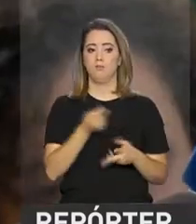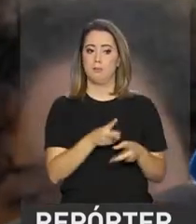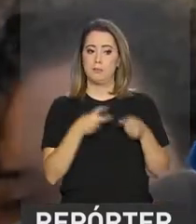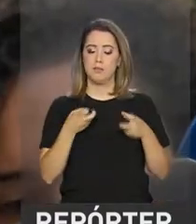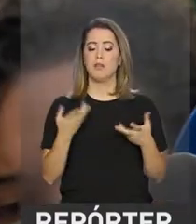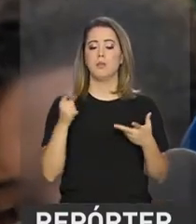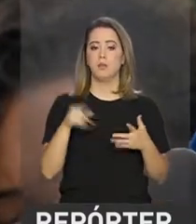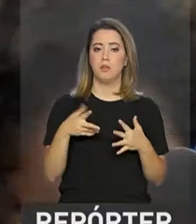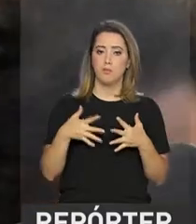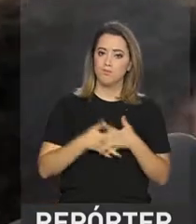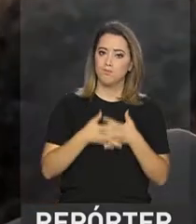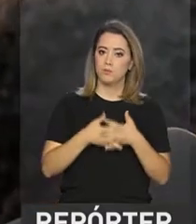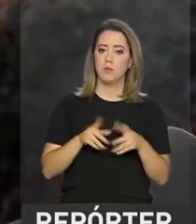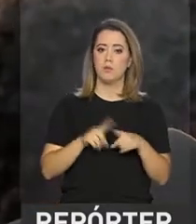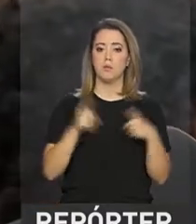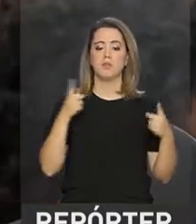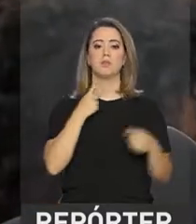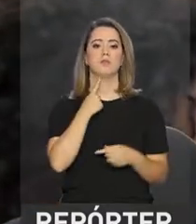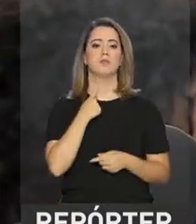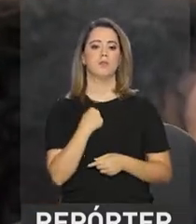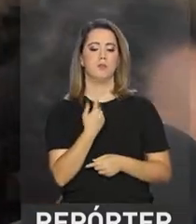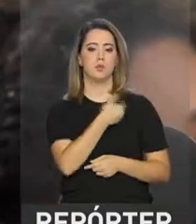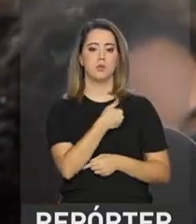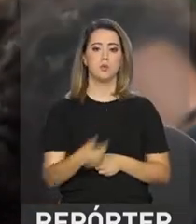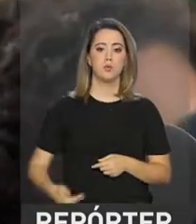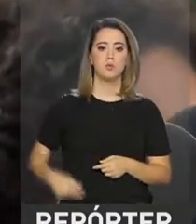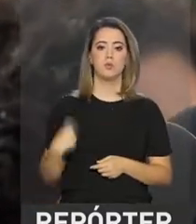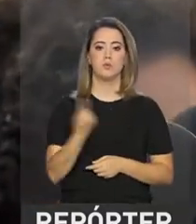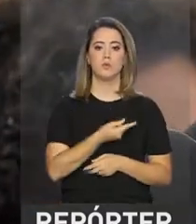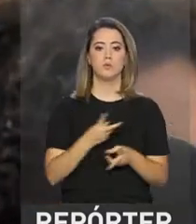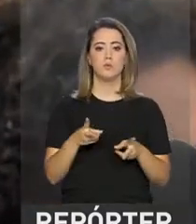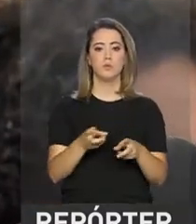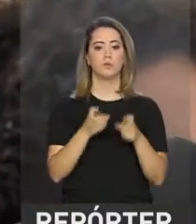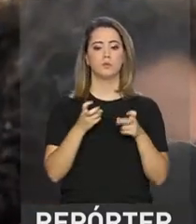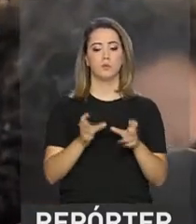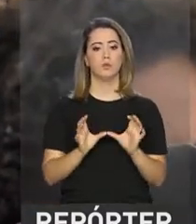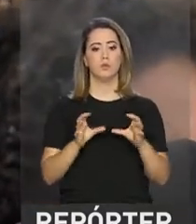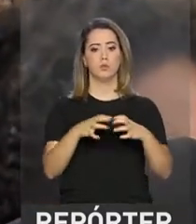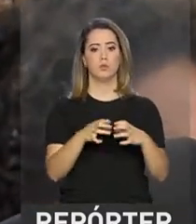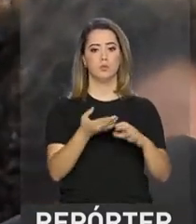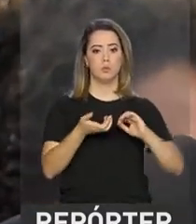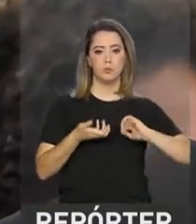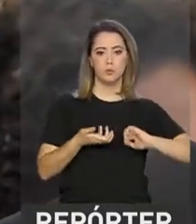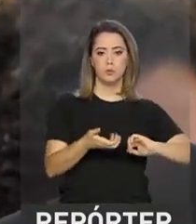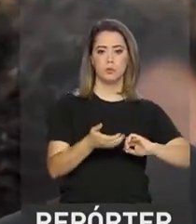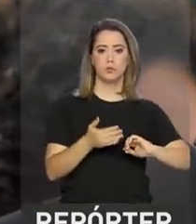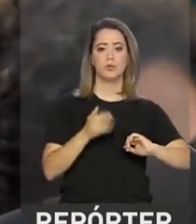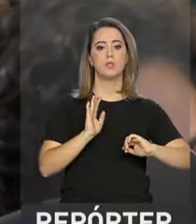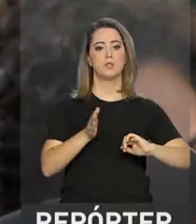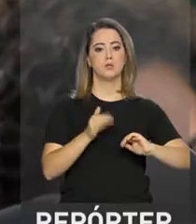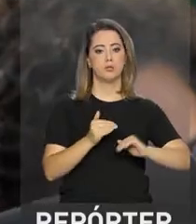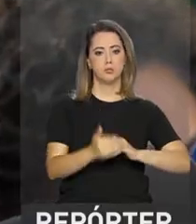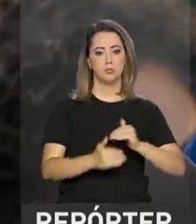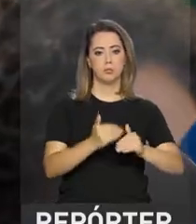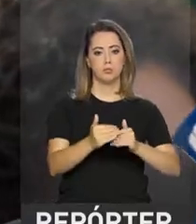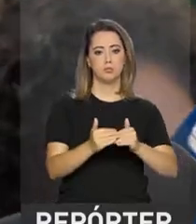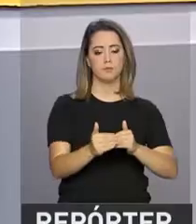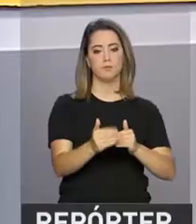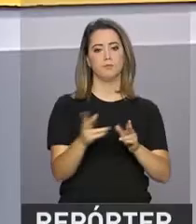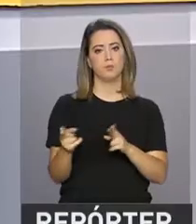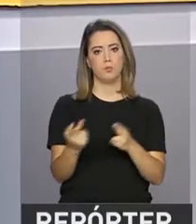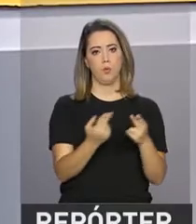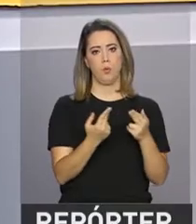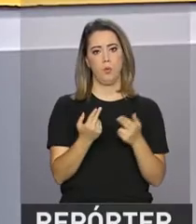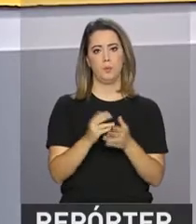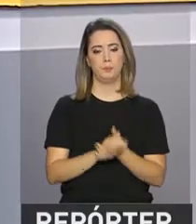isso mas a vontade do governo ea gente percebe também que parte do congresso conversa já se movimentar com essa perspectiva